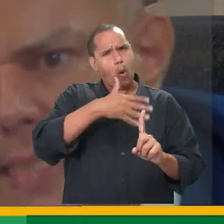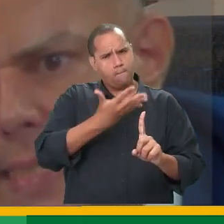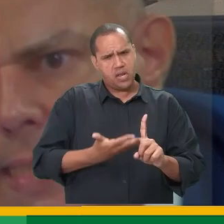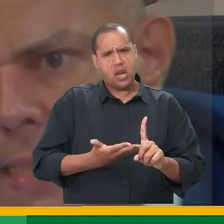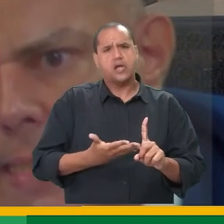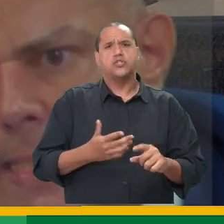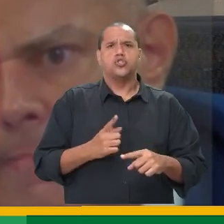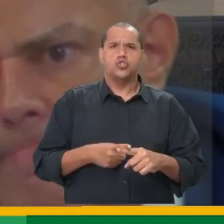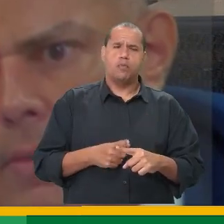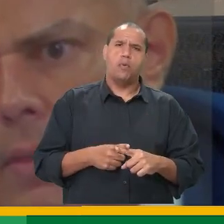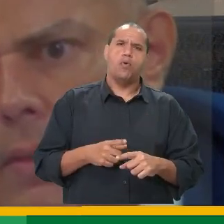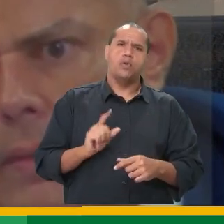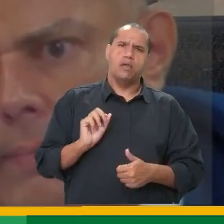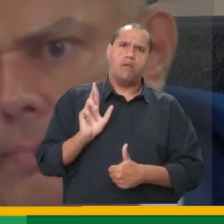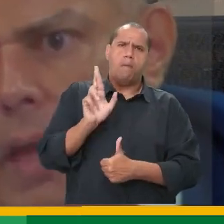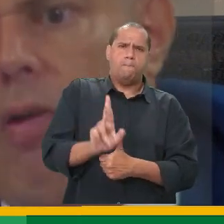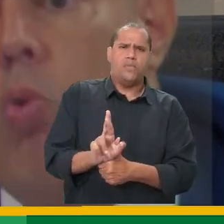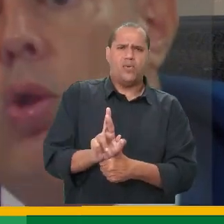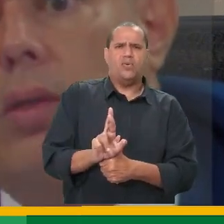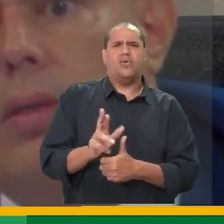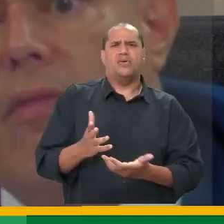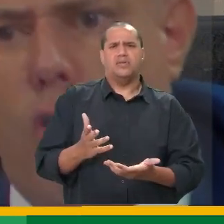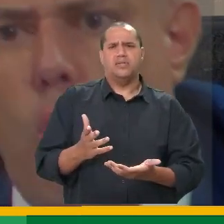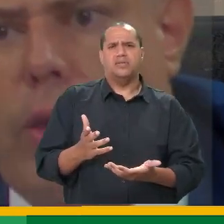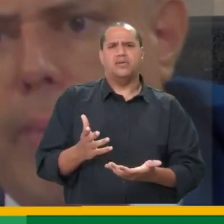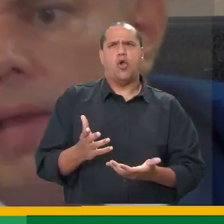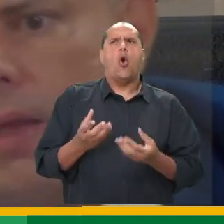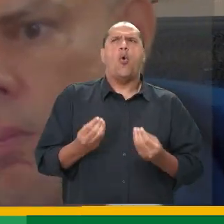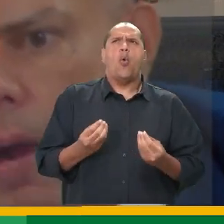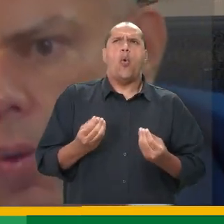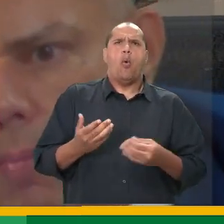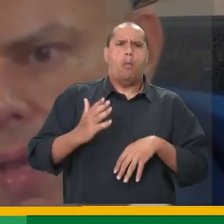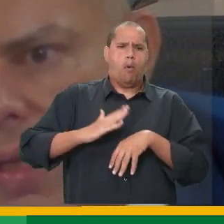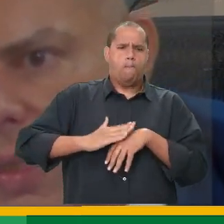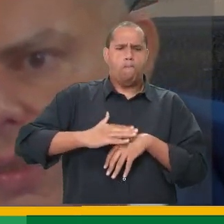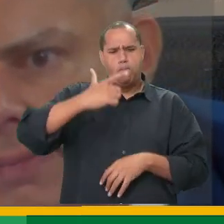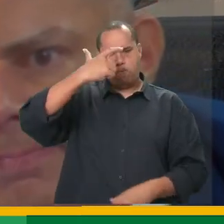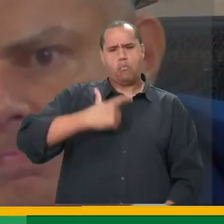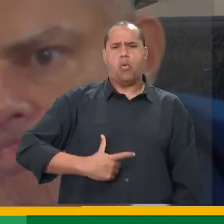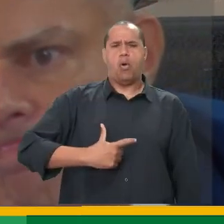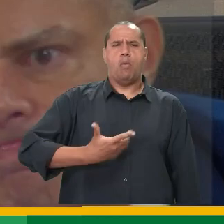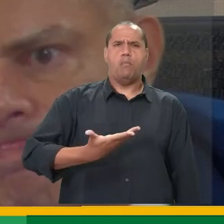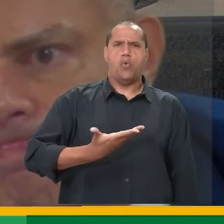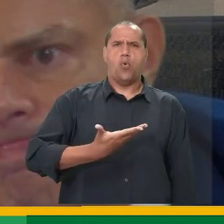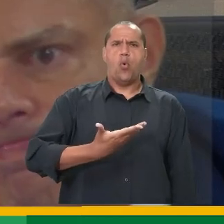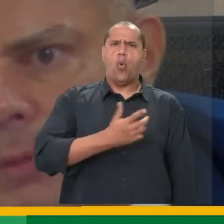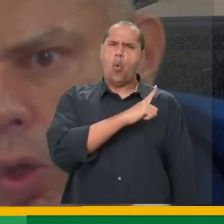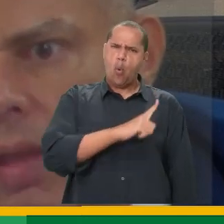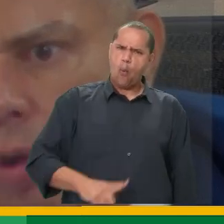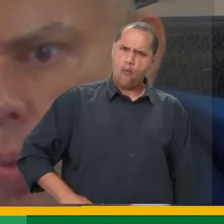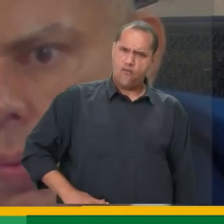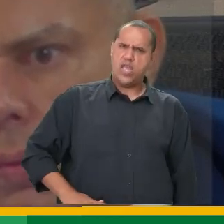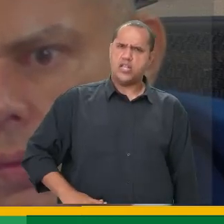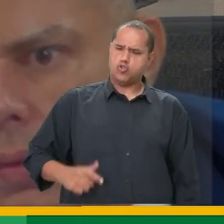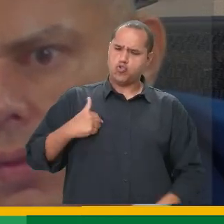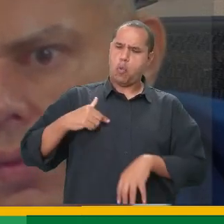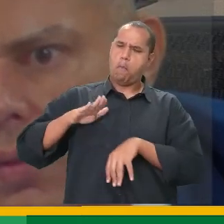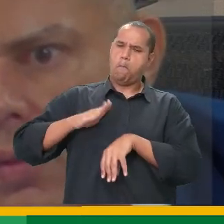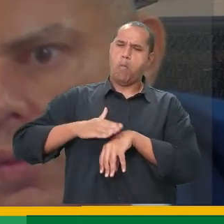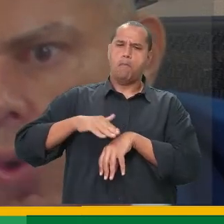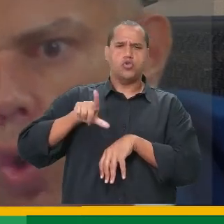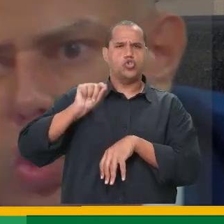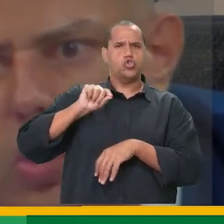procuradoria constrangedor o próprio Governador homenagear o filho acho que isso eh não fica não pega bem eh